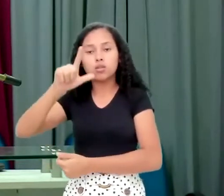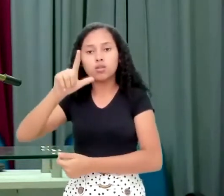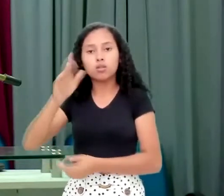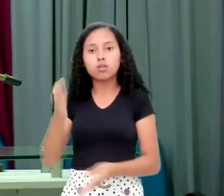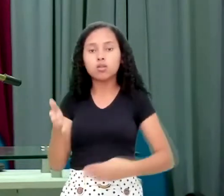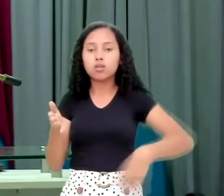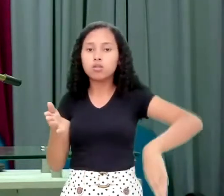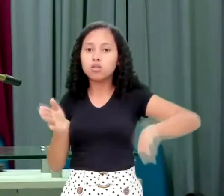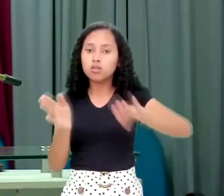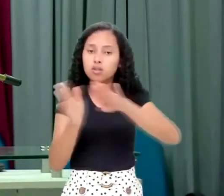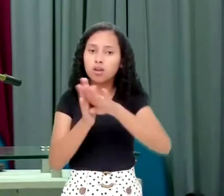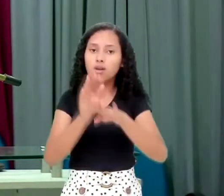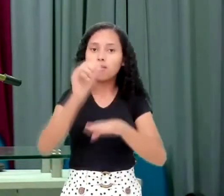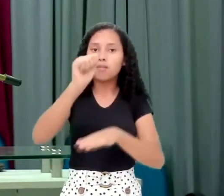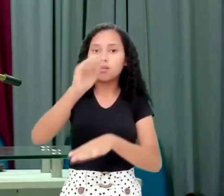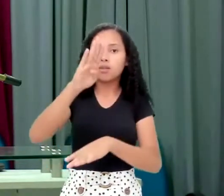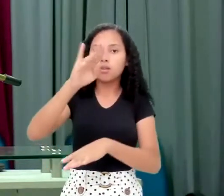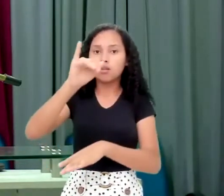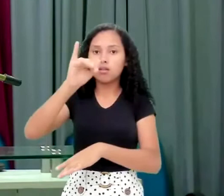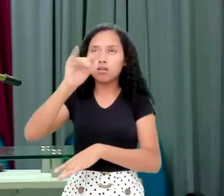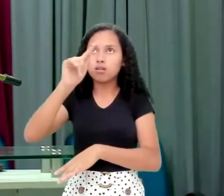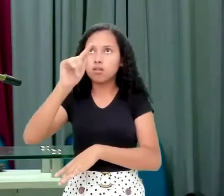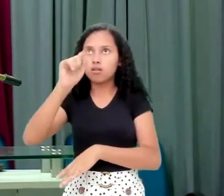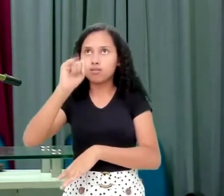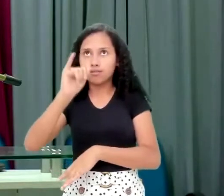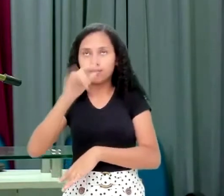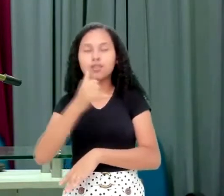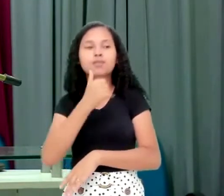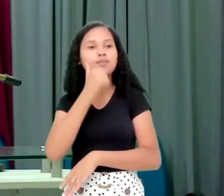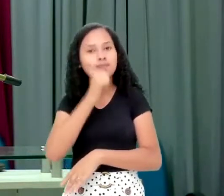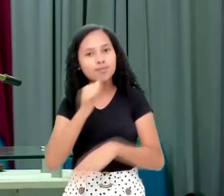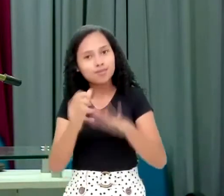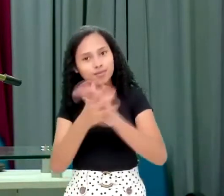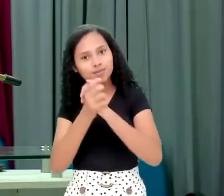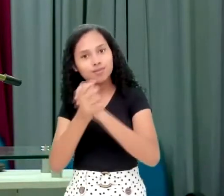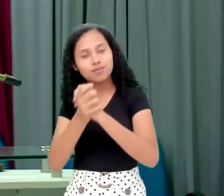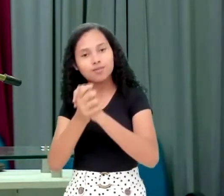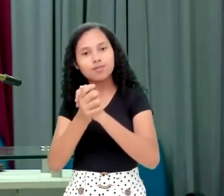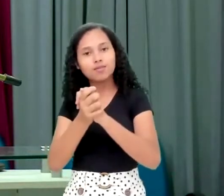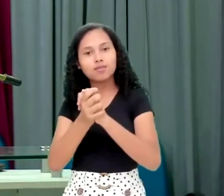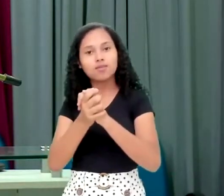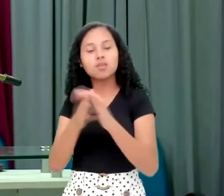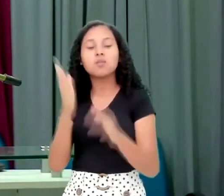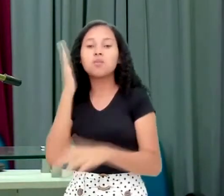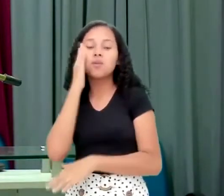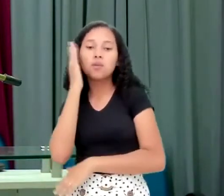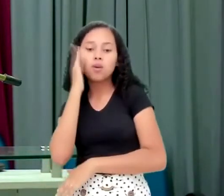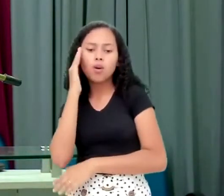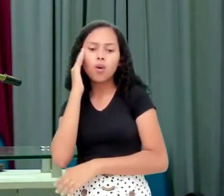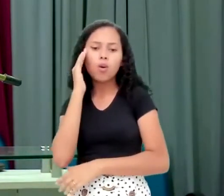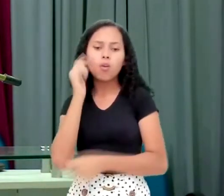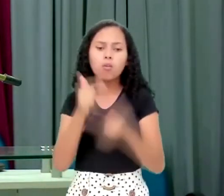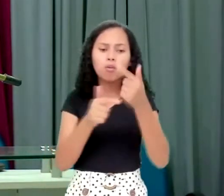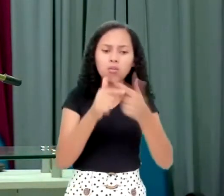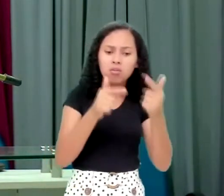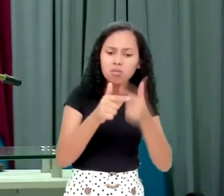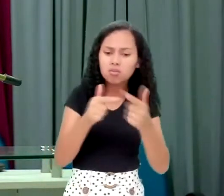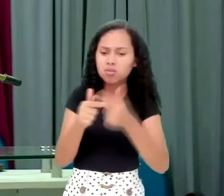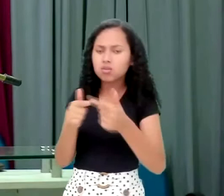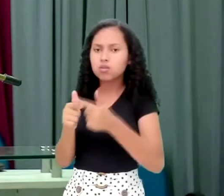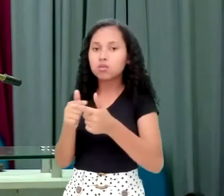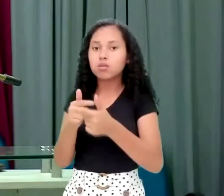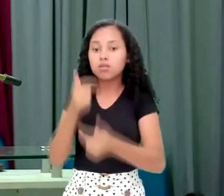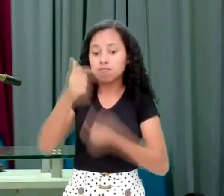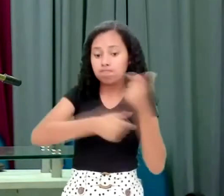a Abigail e faz ela entender o problema que eles estavam